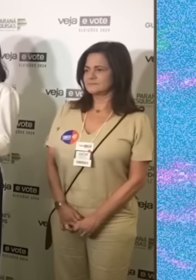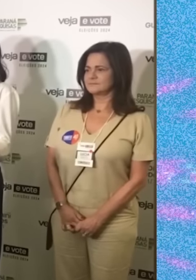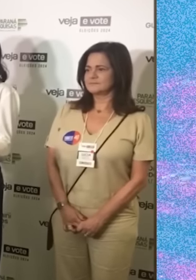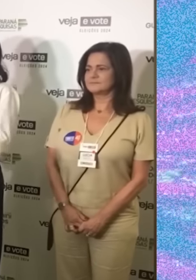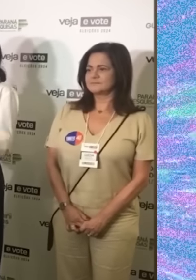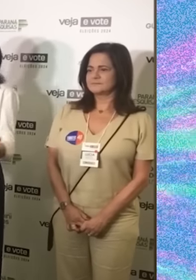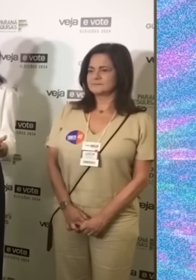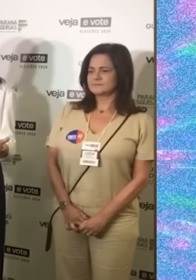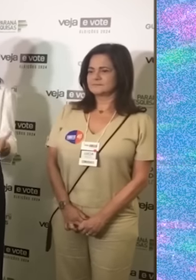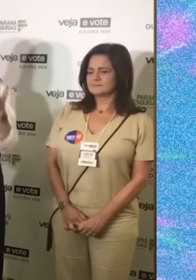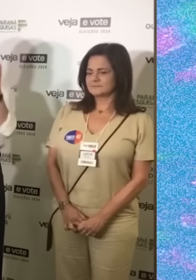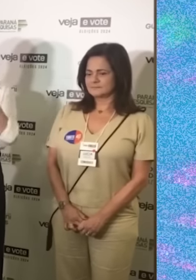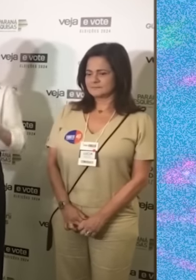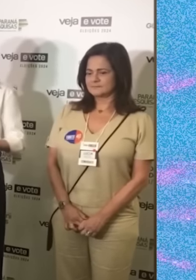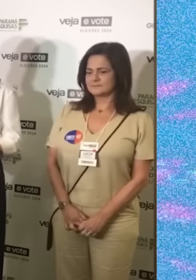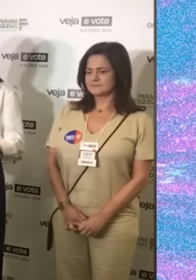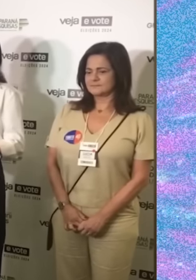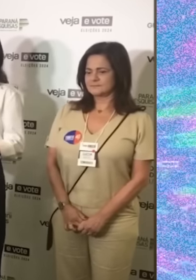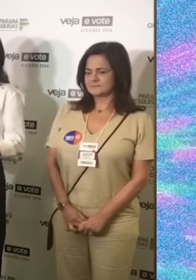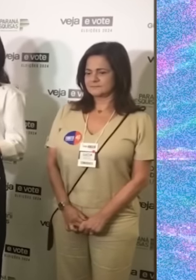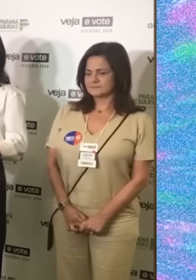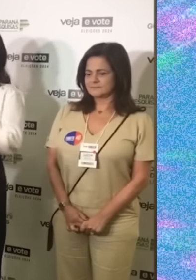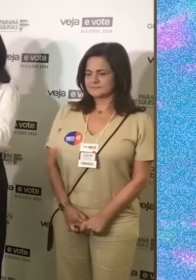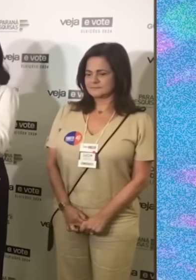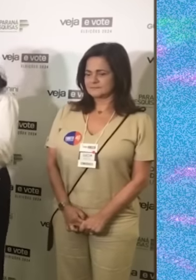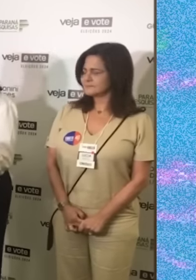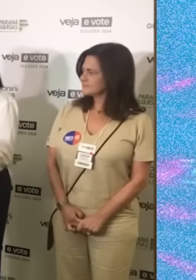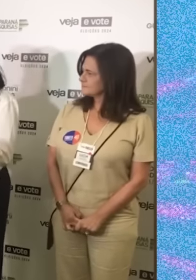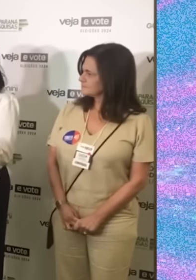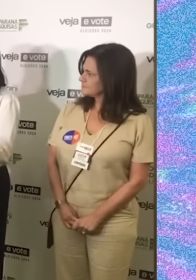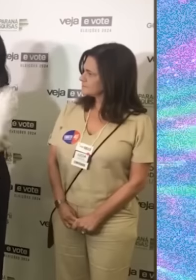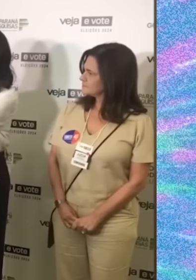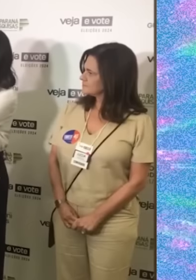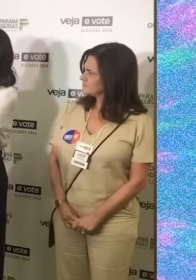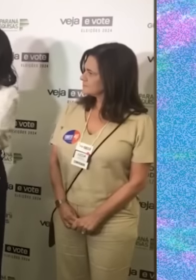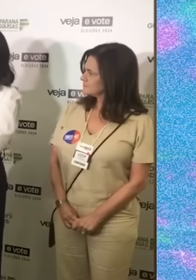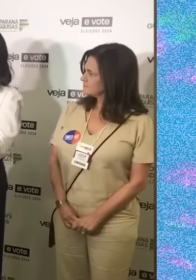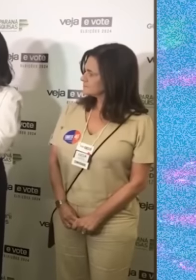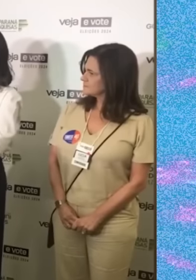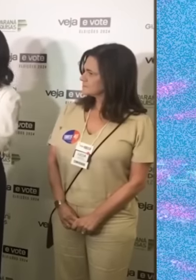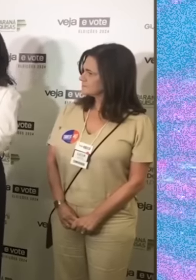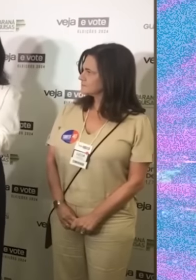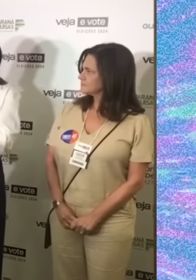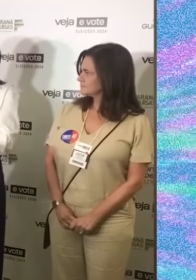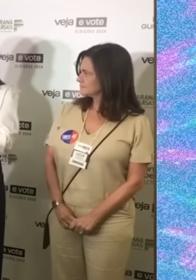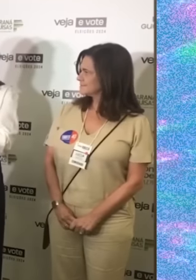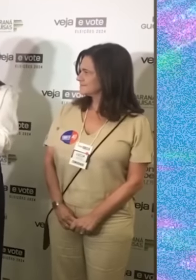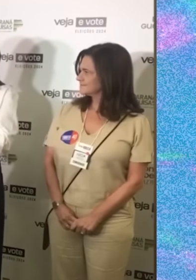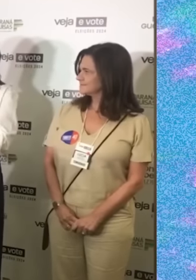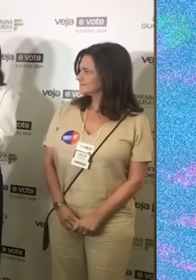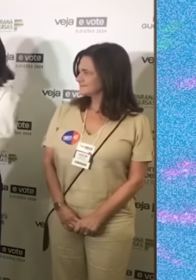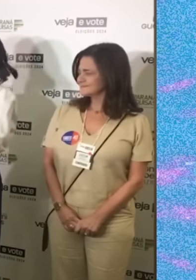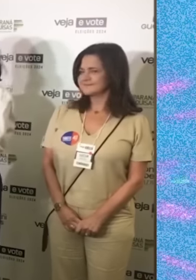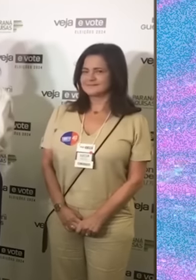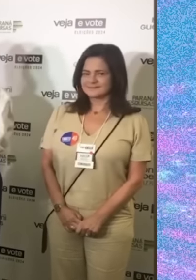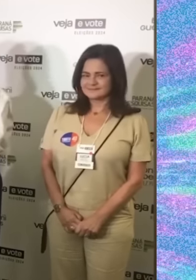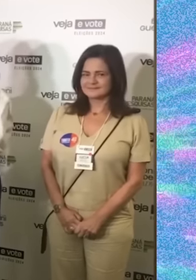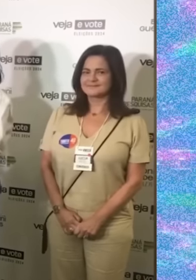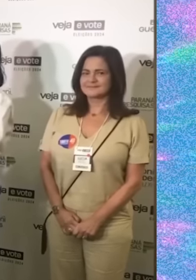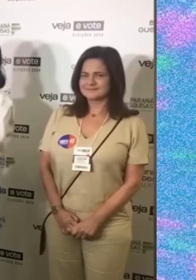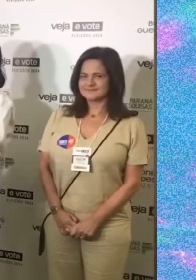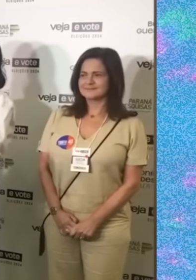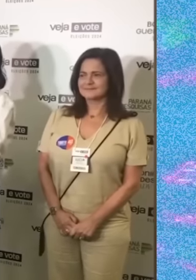sendo descumpridas. É claro que isso prejudica a qualidade do debate, mas, de novo, pegar a bola e sair correndo é atitude